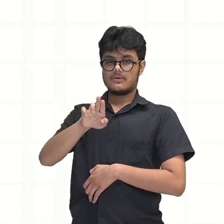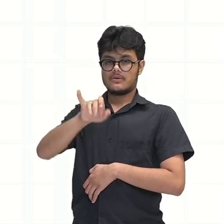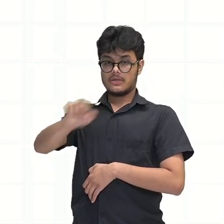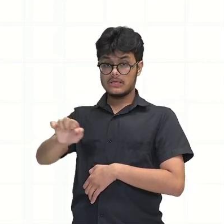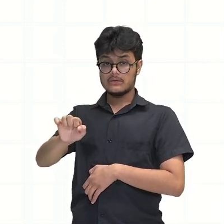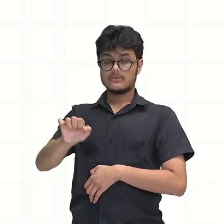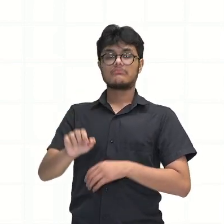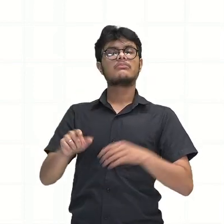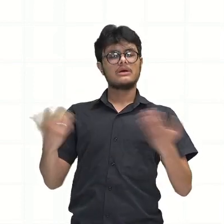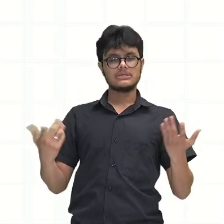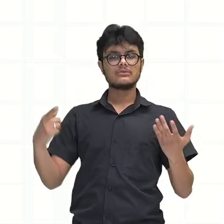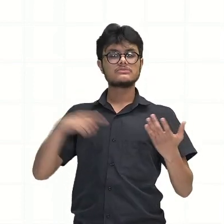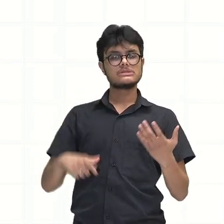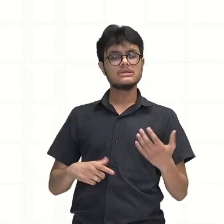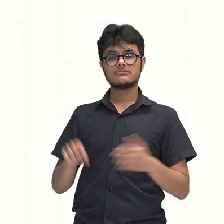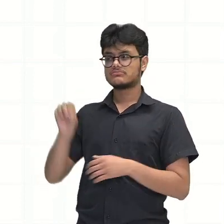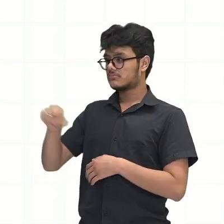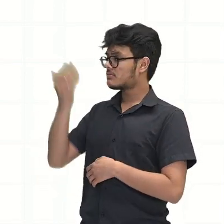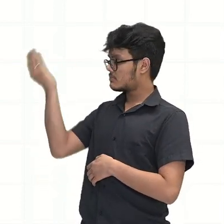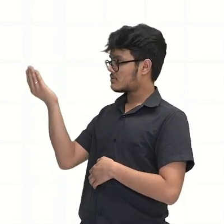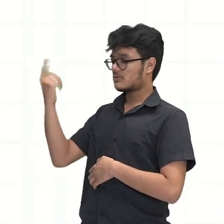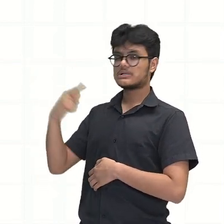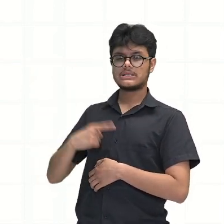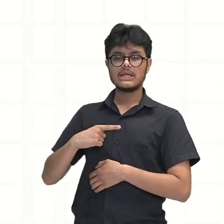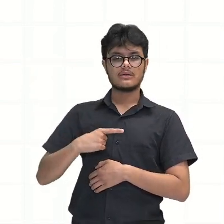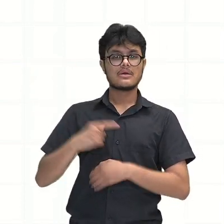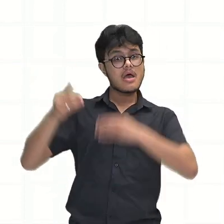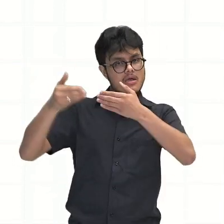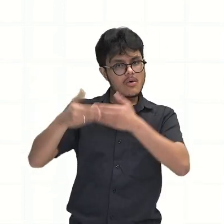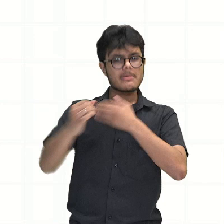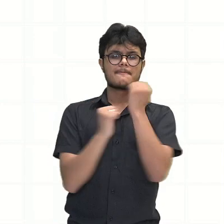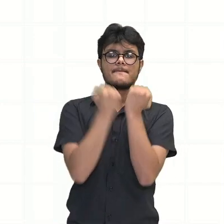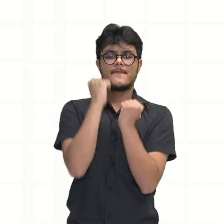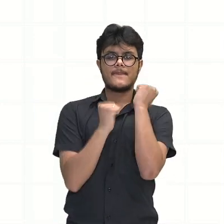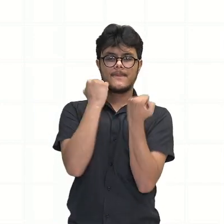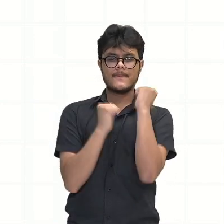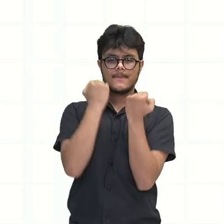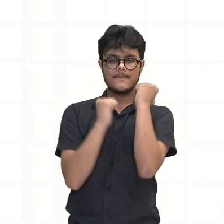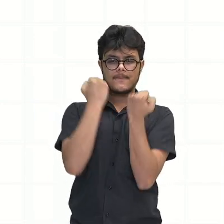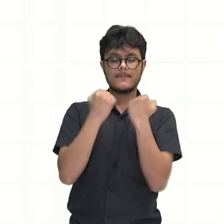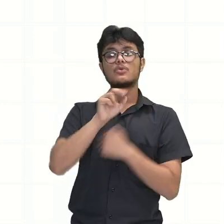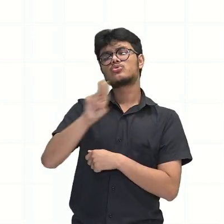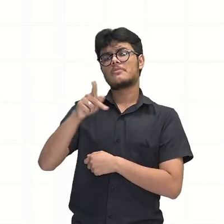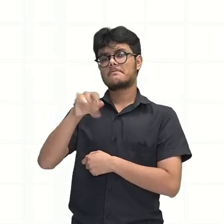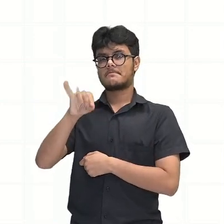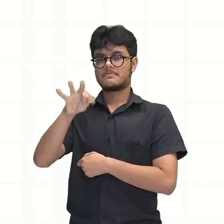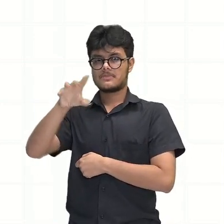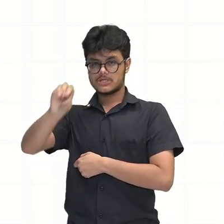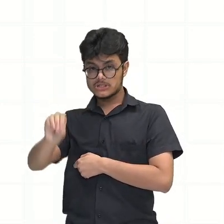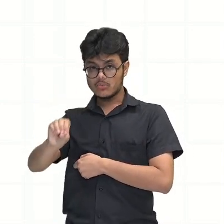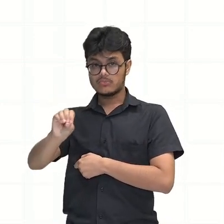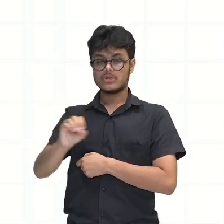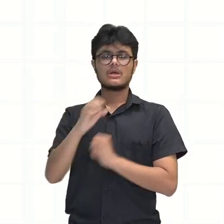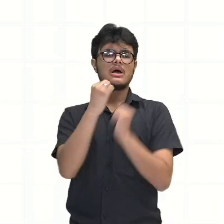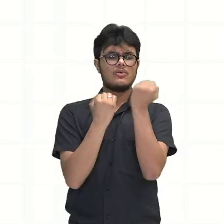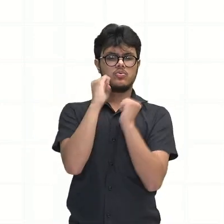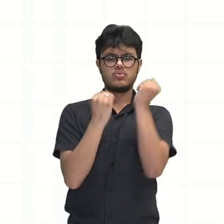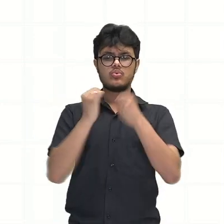o combustível, na câmara de combustão, onde nós temos o pistão que vai ser movimentado pela biela e a